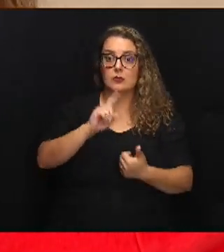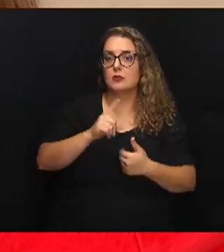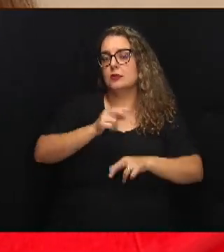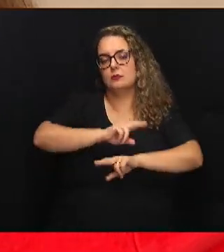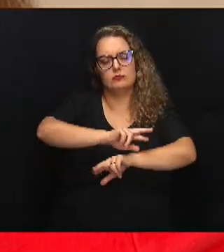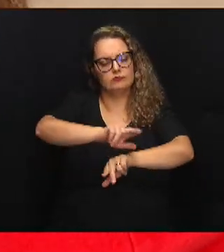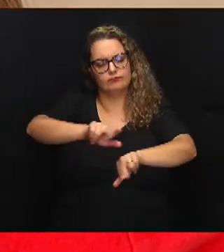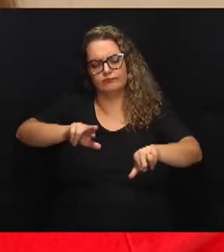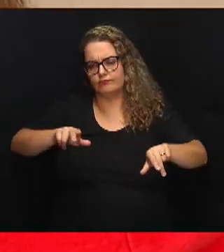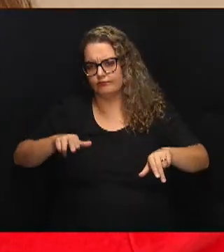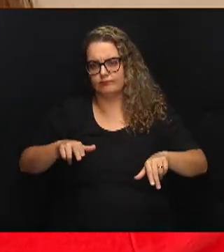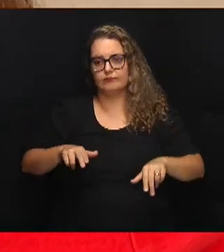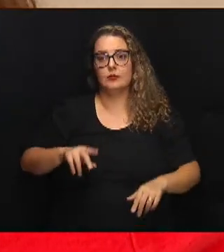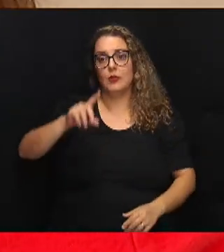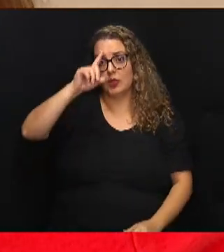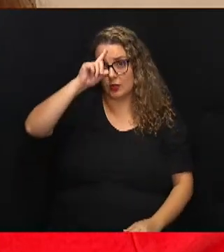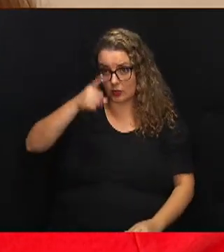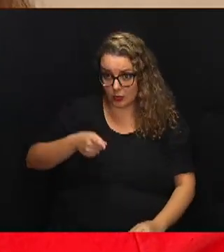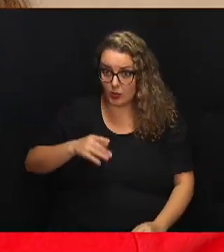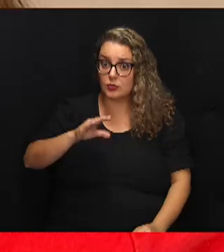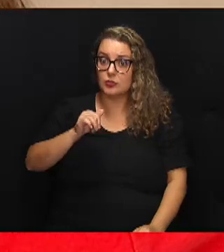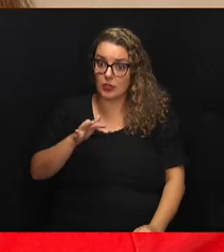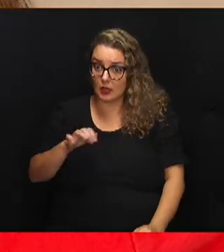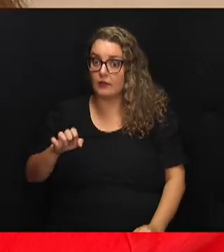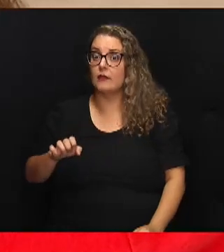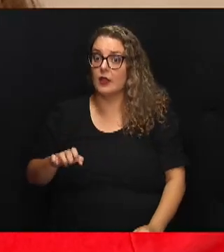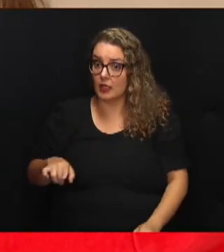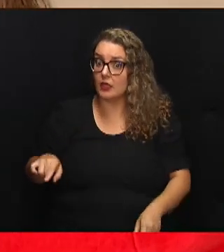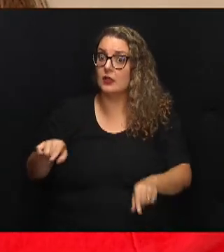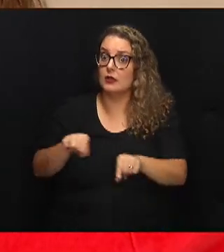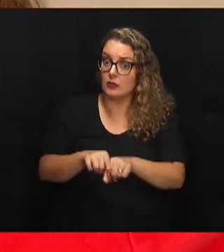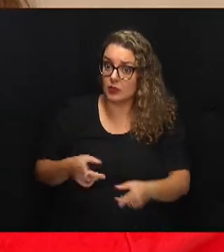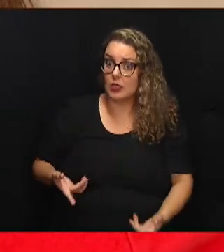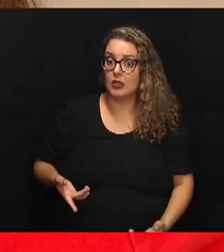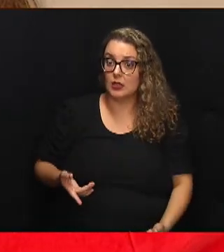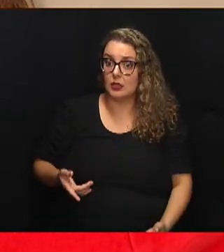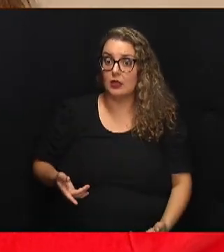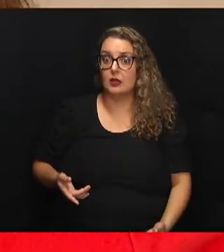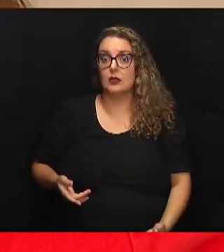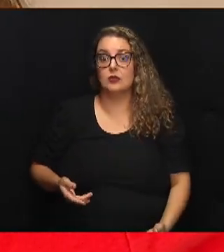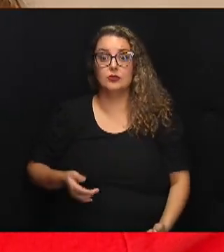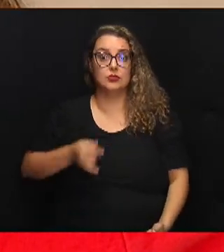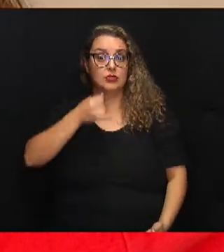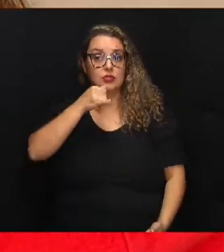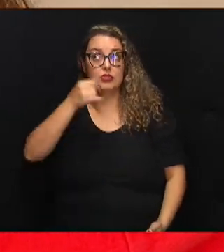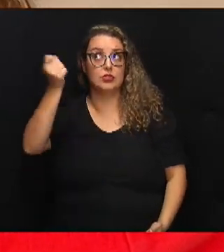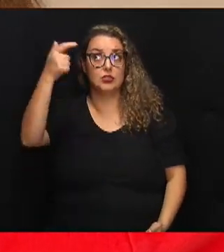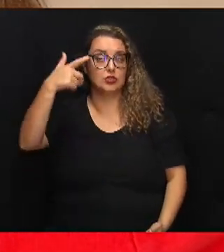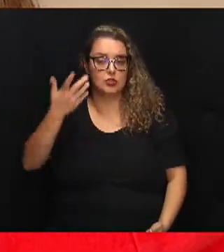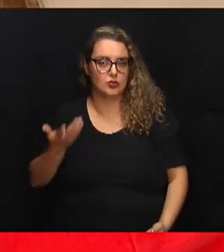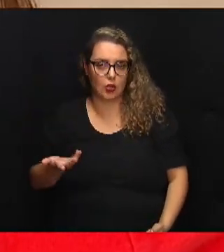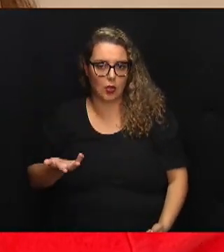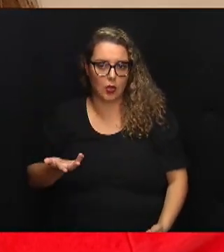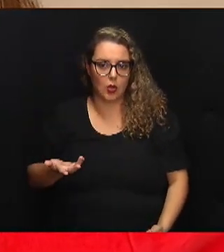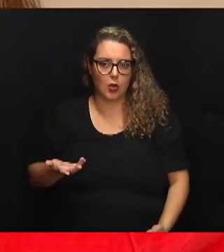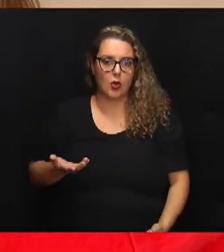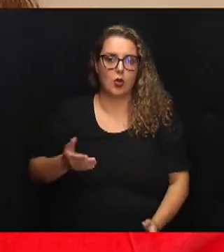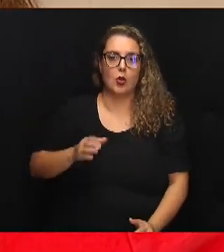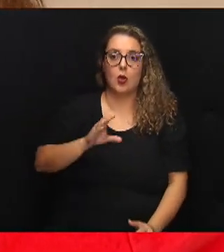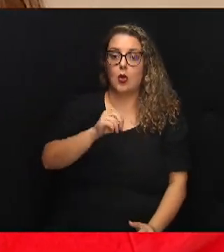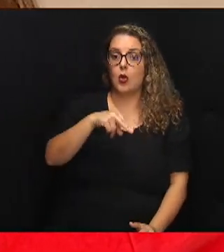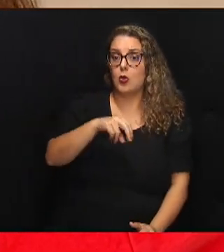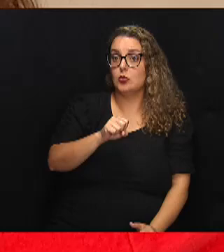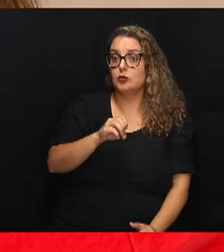bem diversificado. Donos de café também, de energia solar, de